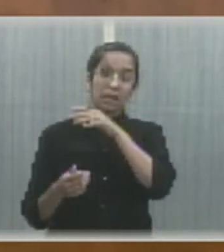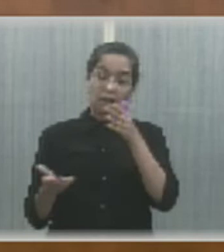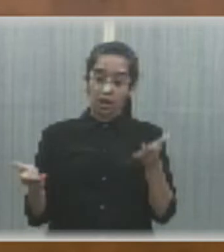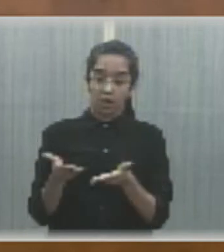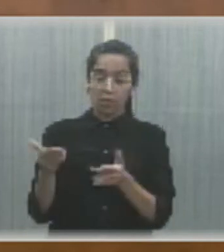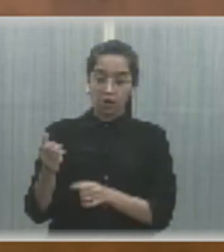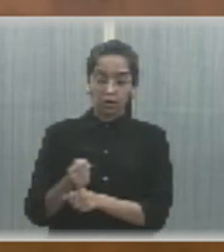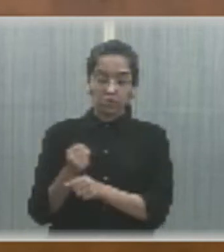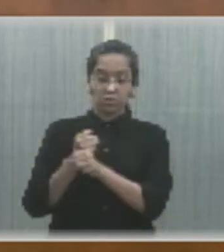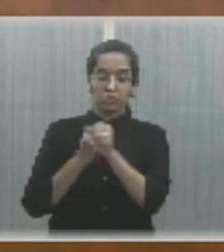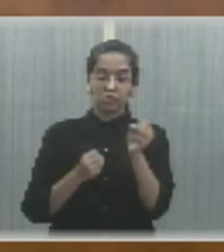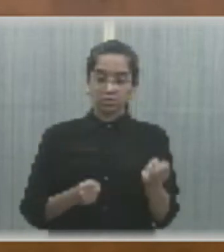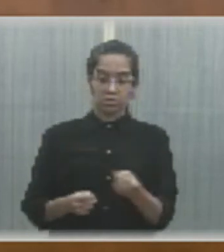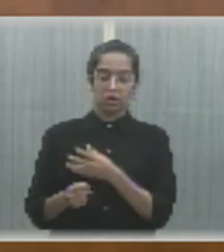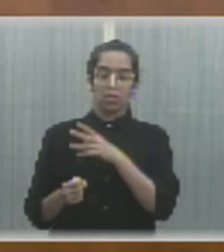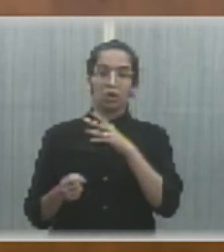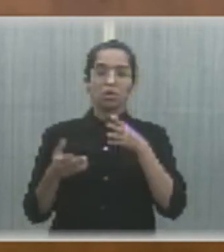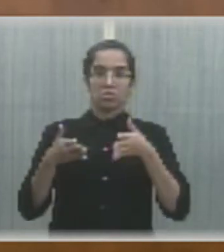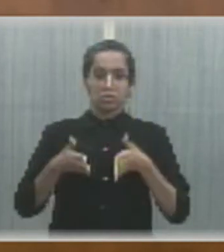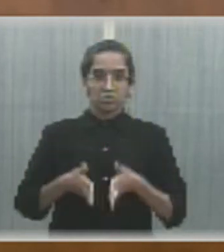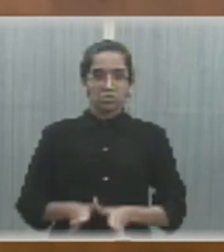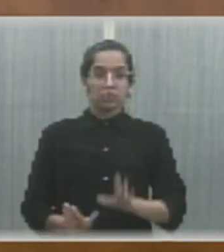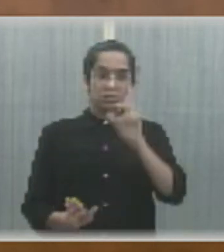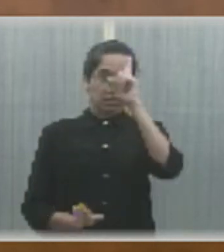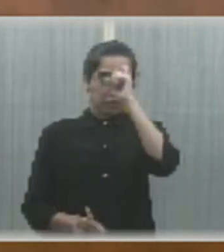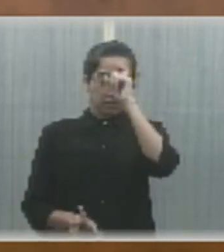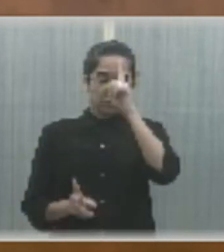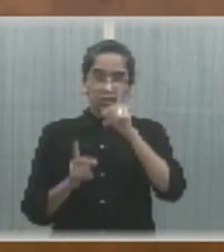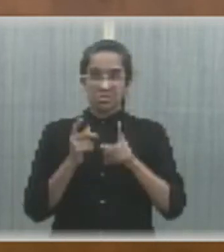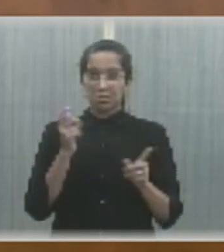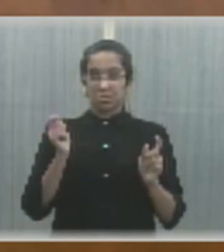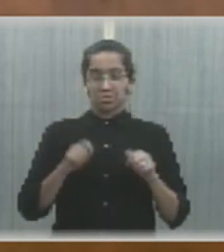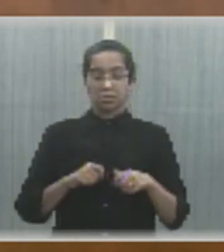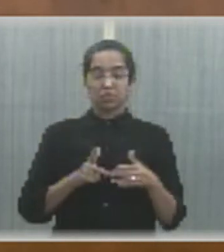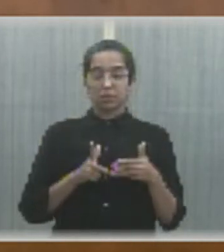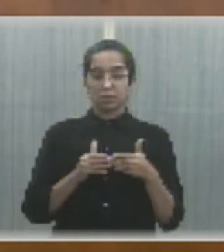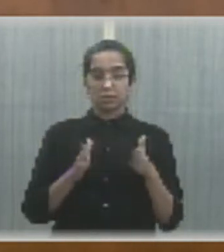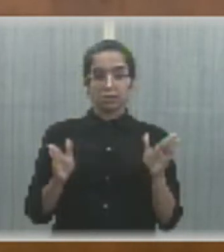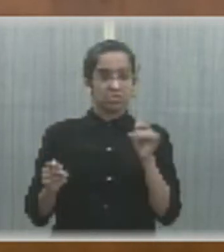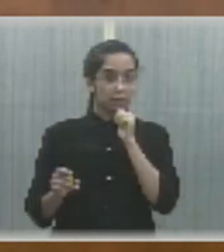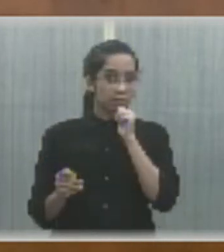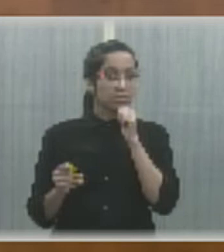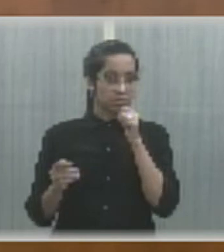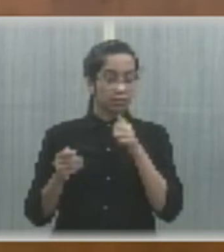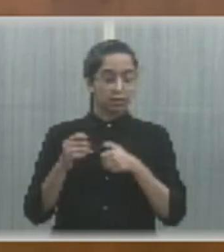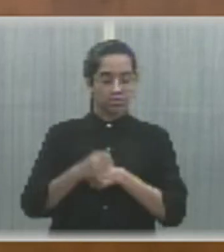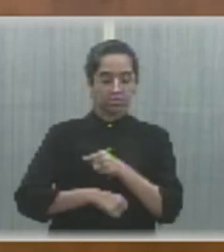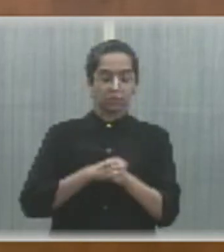uma nova maternidade, que tem previsão para ser inaugurada ainda esse ano, que vai ser